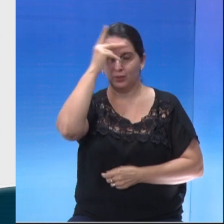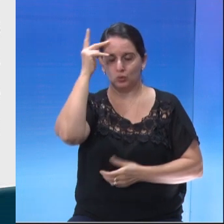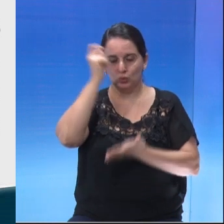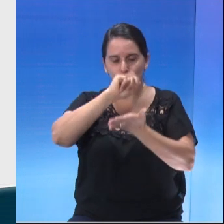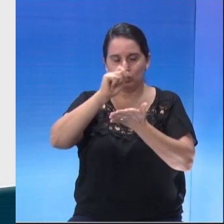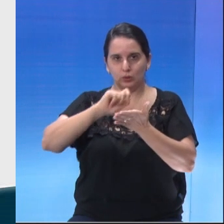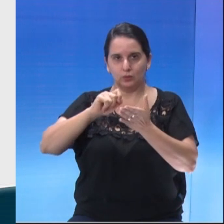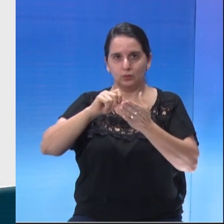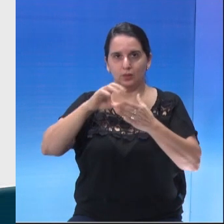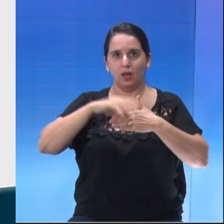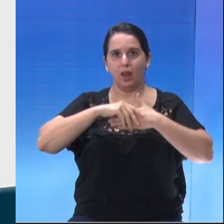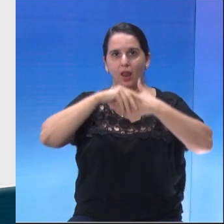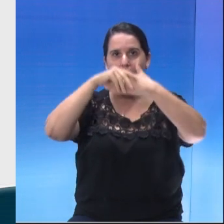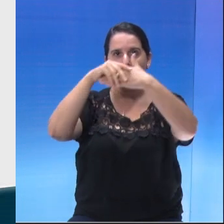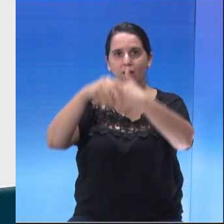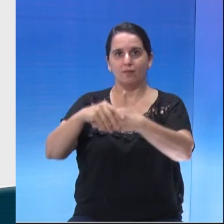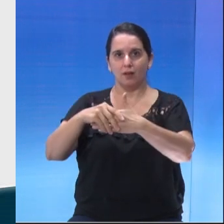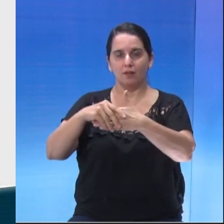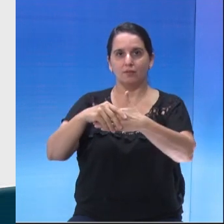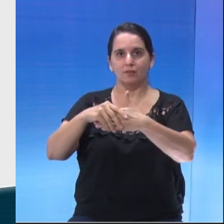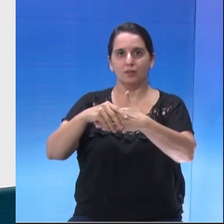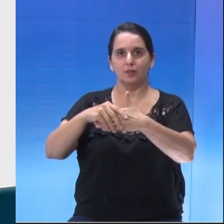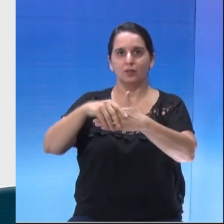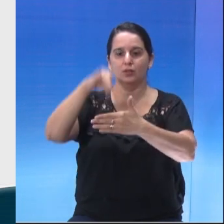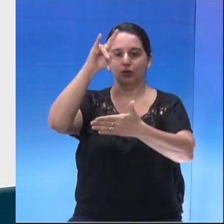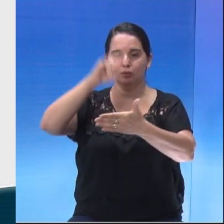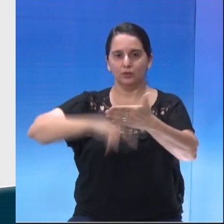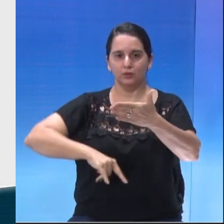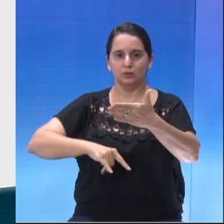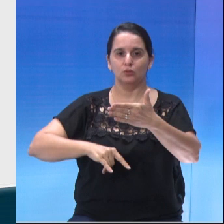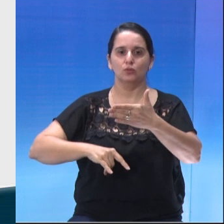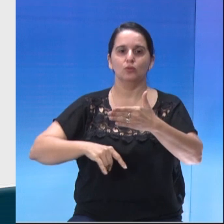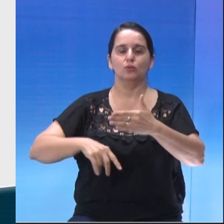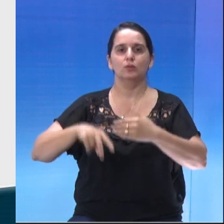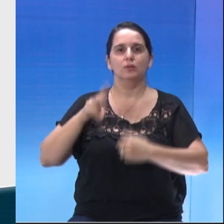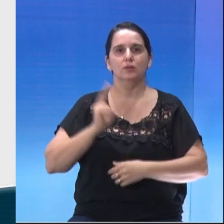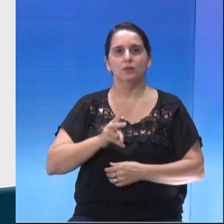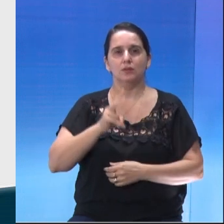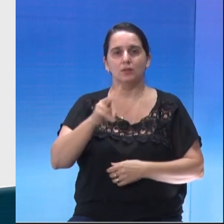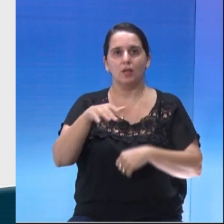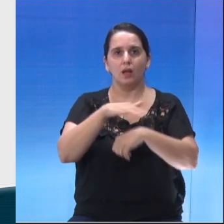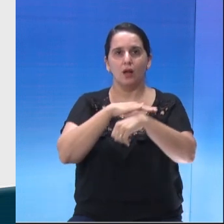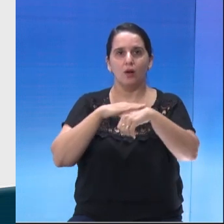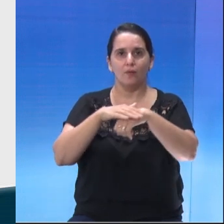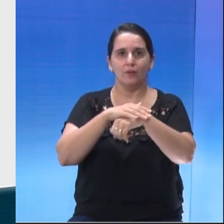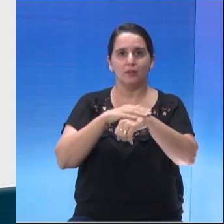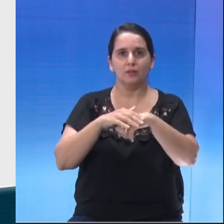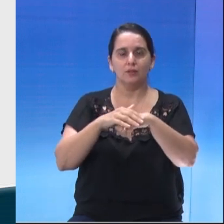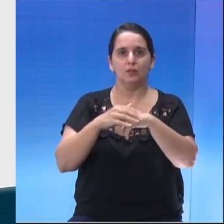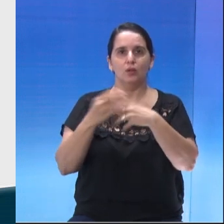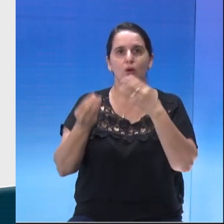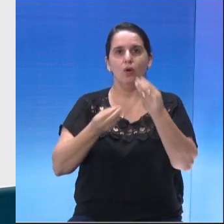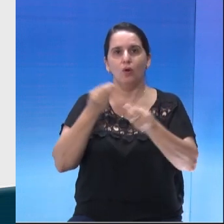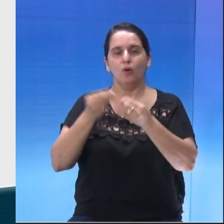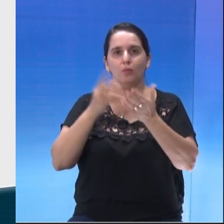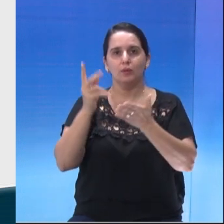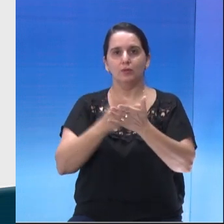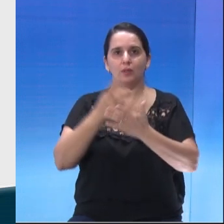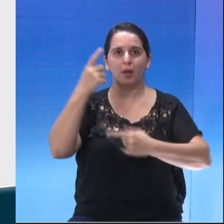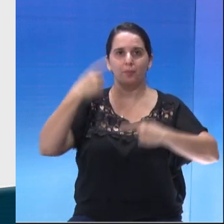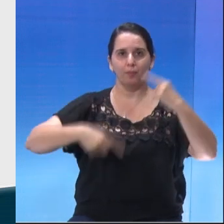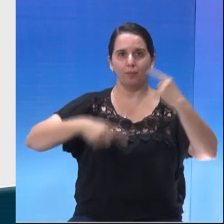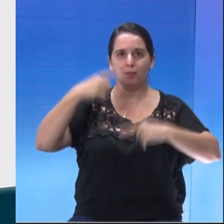romana escreviam entre si constantemente, comentando sobre as últimas movimentações políticas